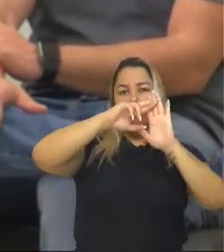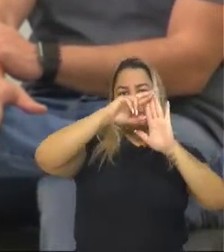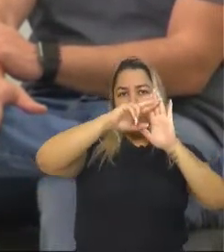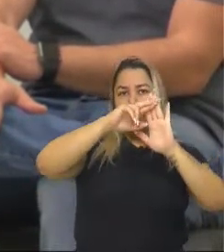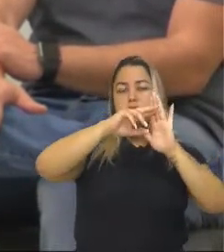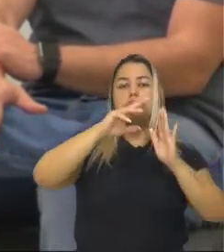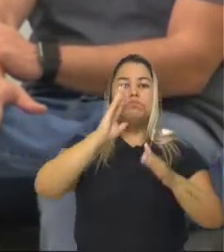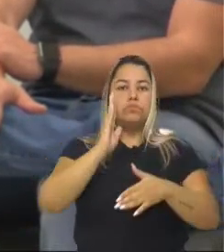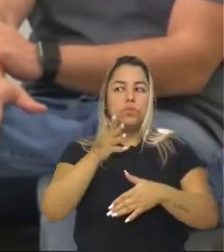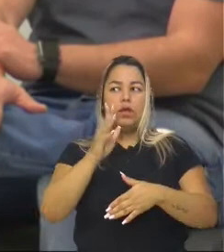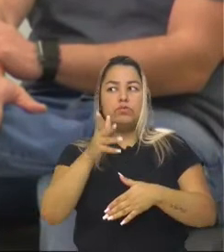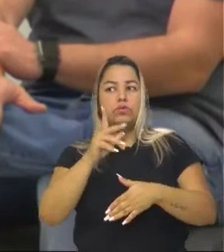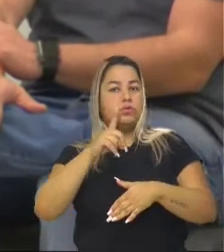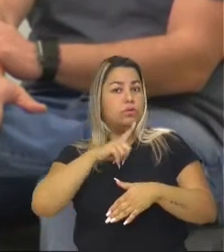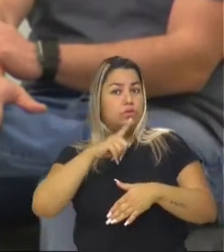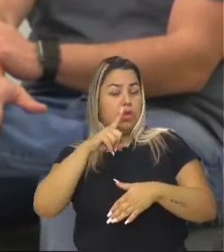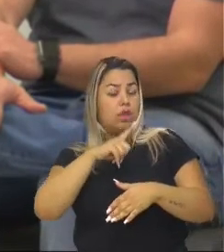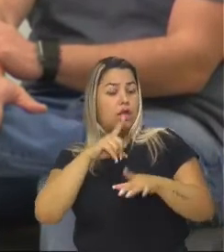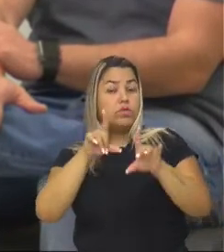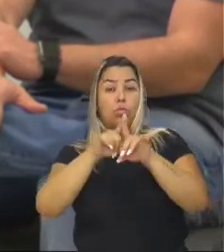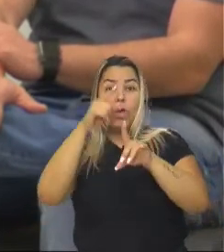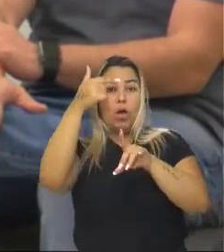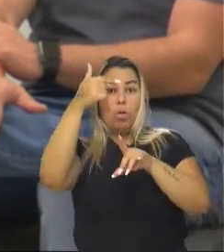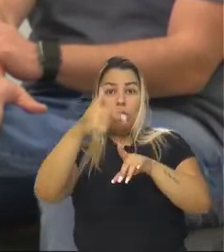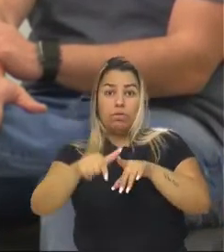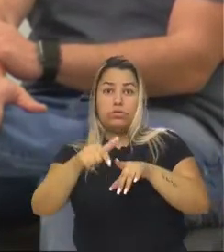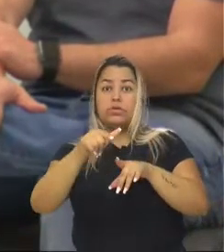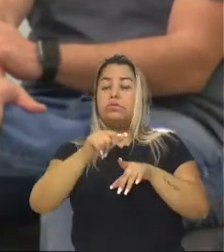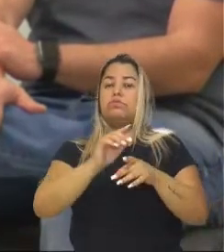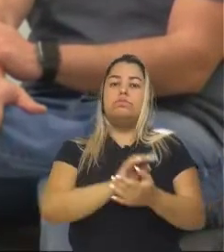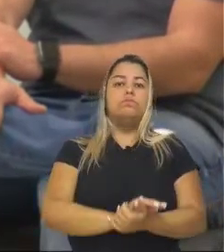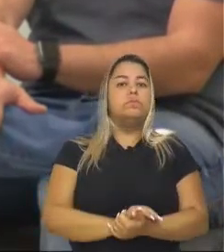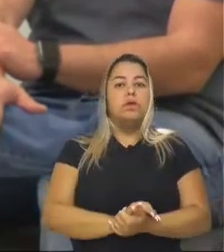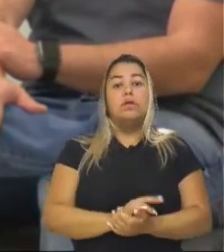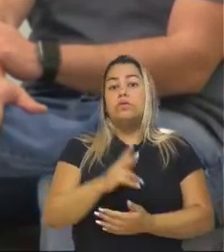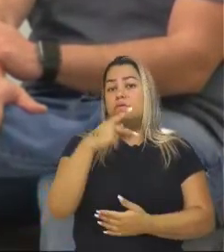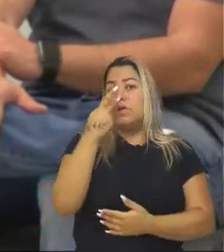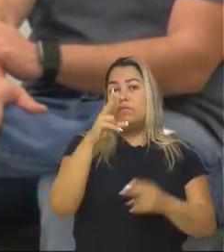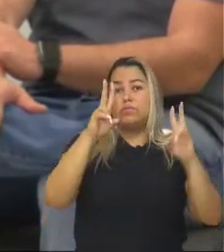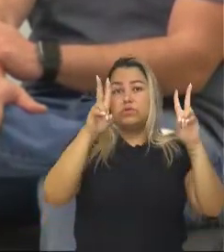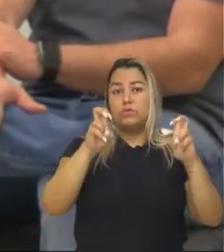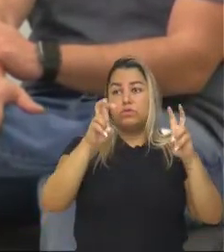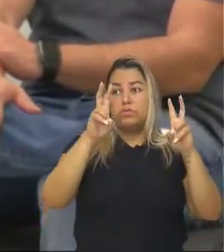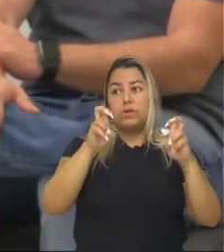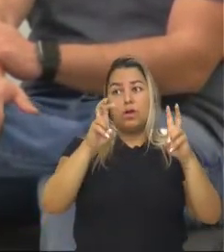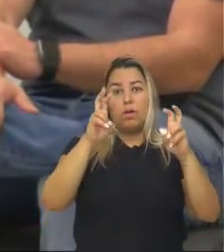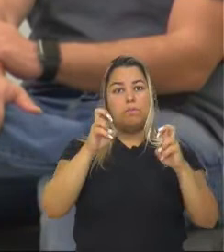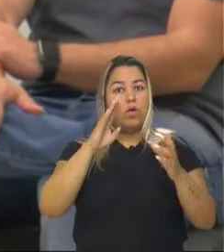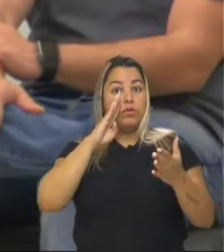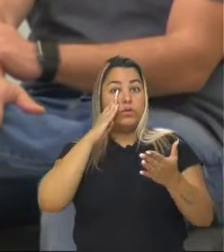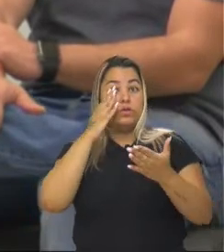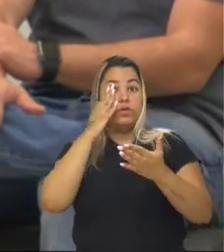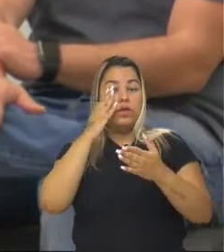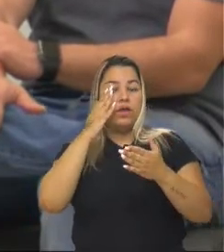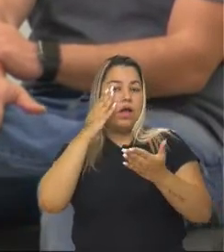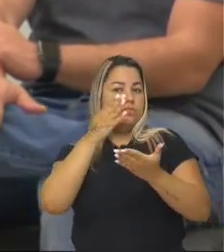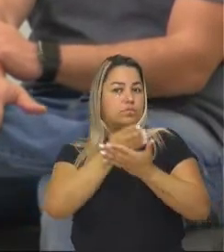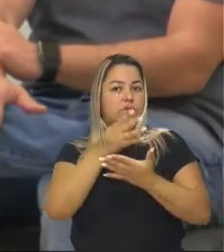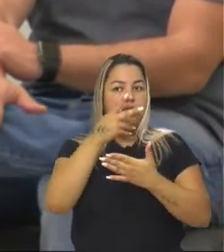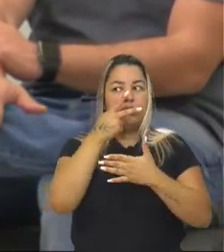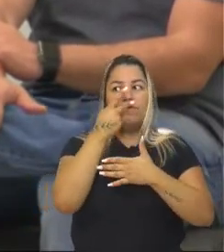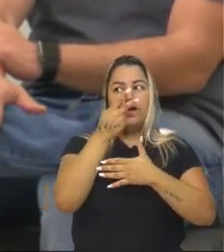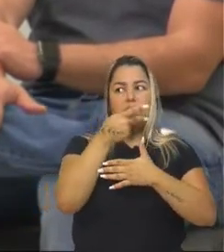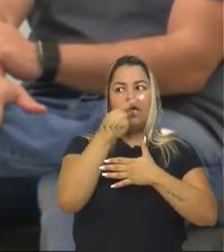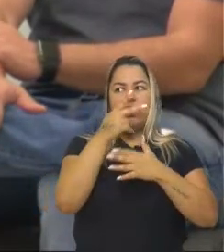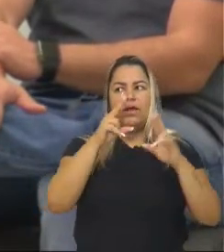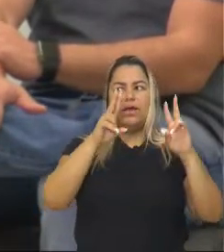cassada, uma outra. Uma outra que não mais falava sobre homossexualidade. Uma outra que passava a falar